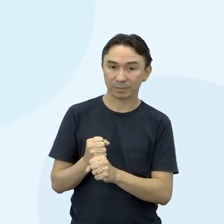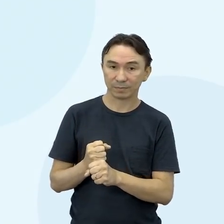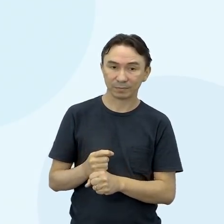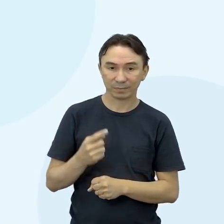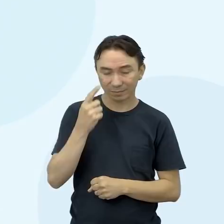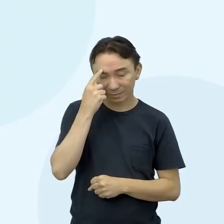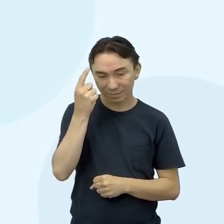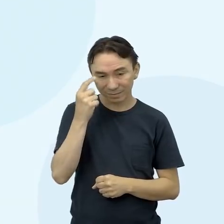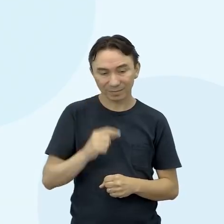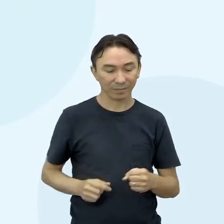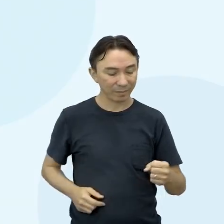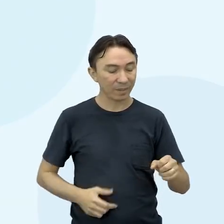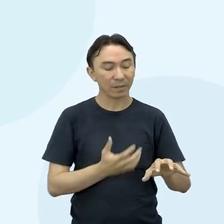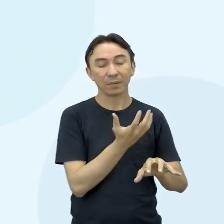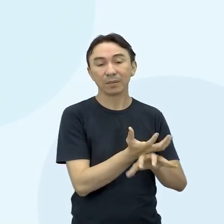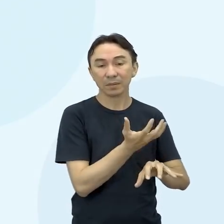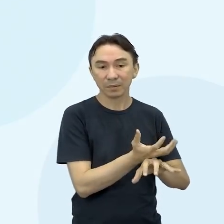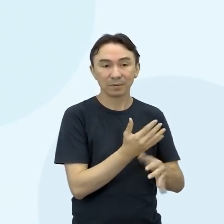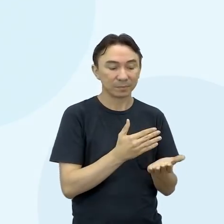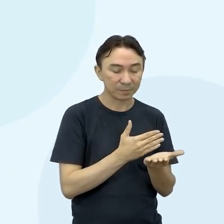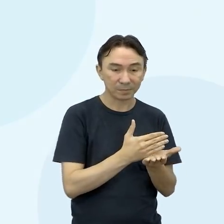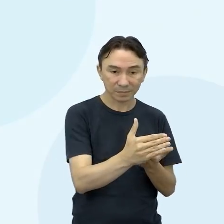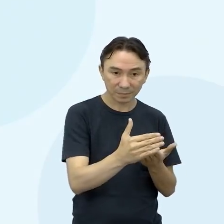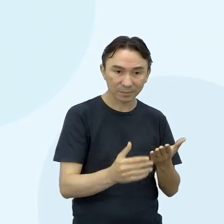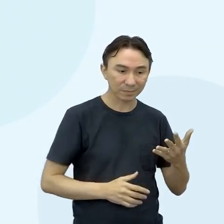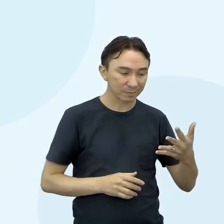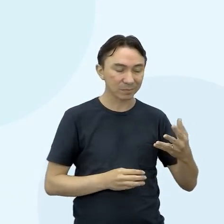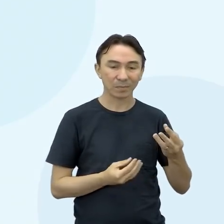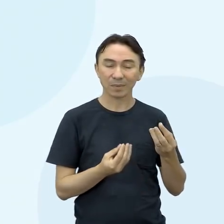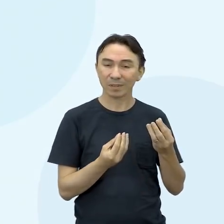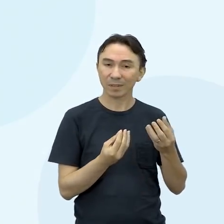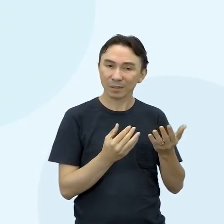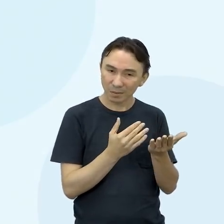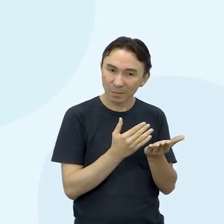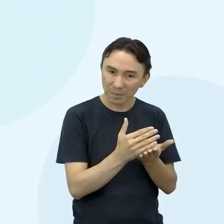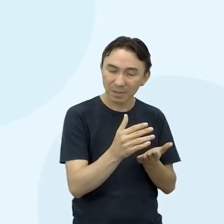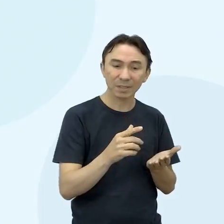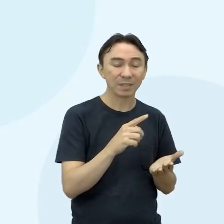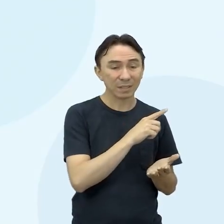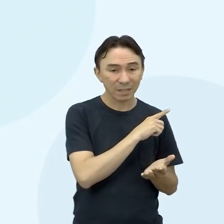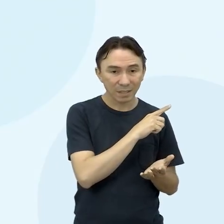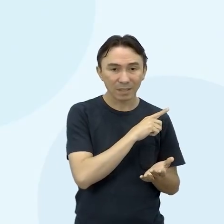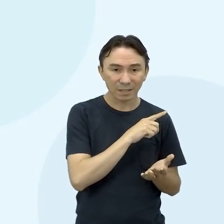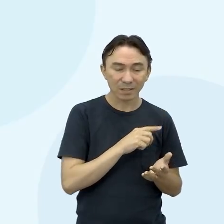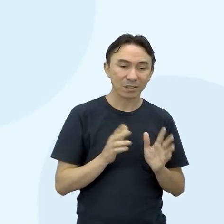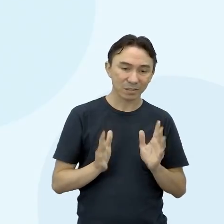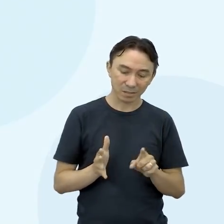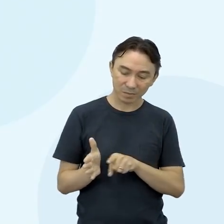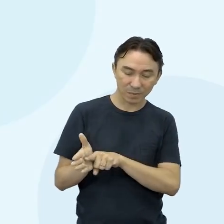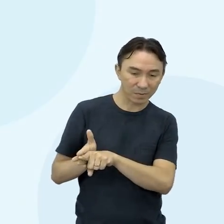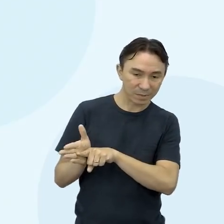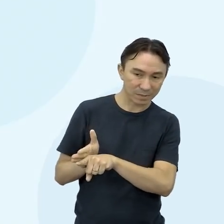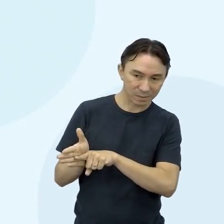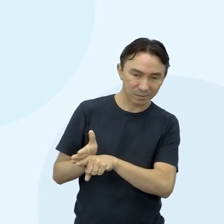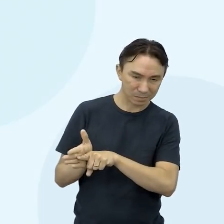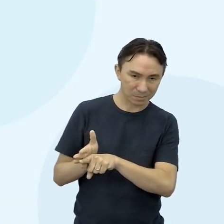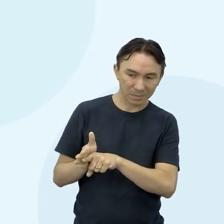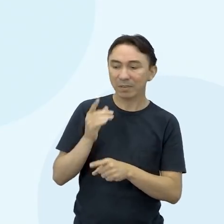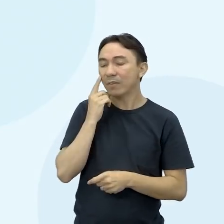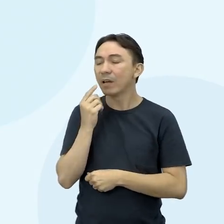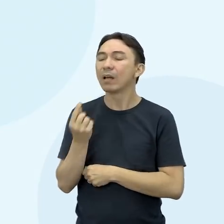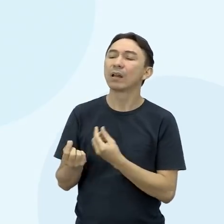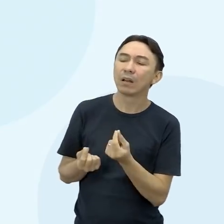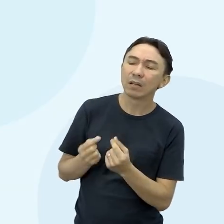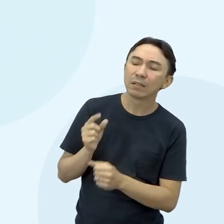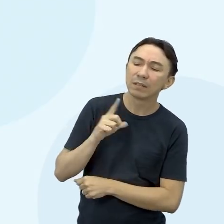do nosso componente curricular, a gente está fazendo uma avaliação diagnóstica, retomando aqueles conhecimentos da